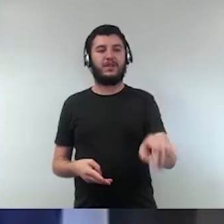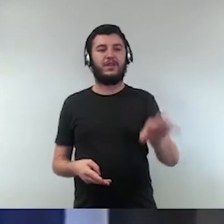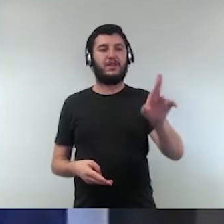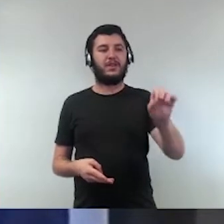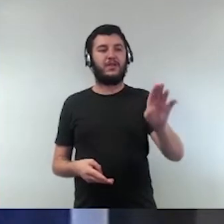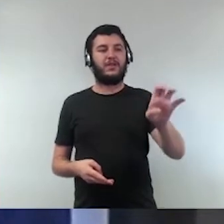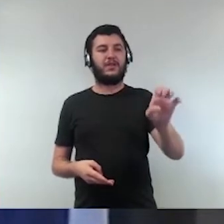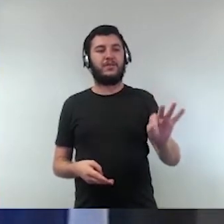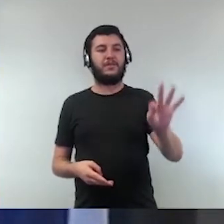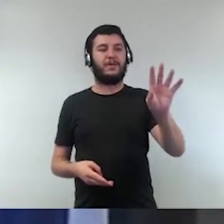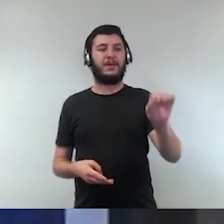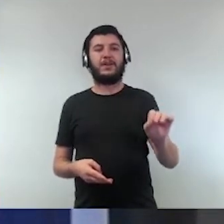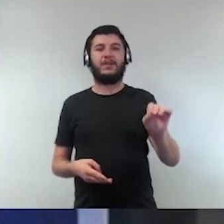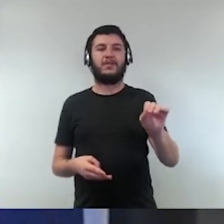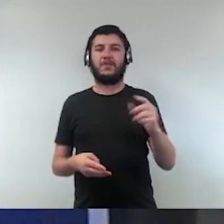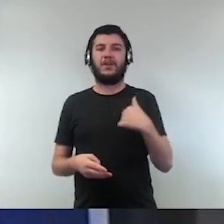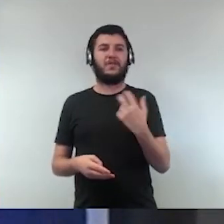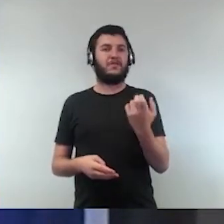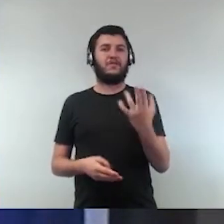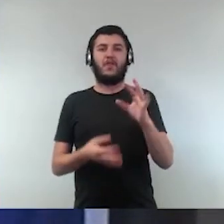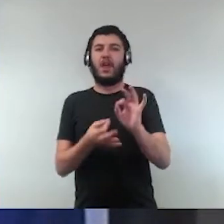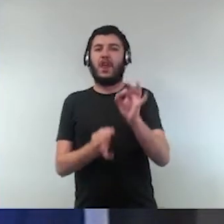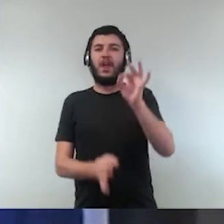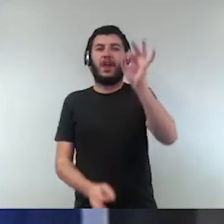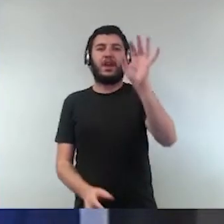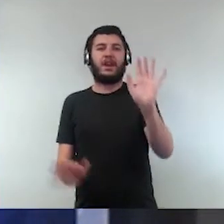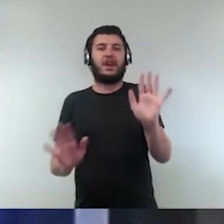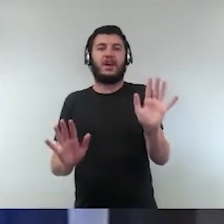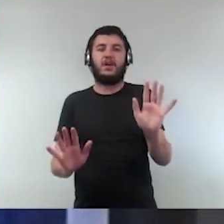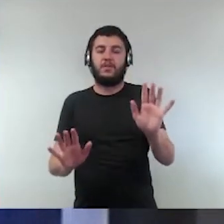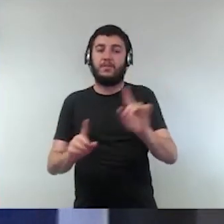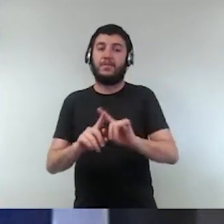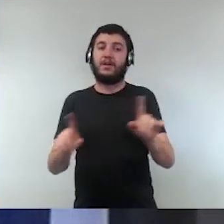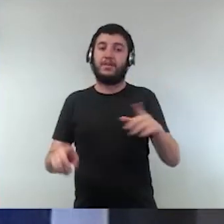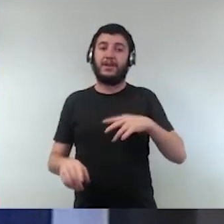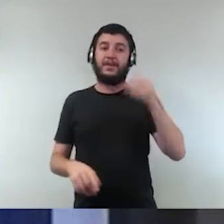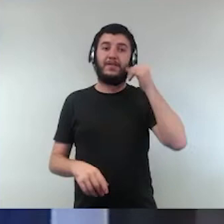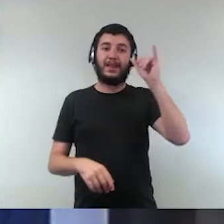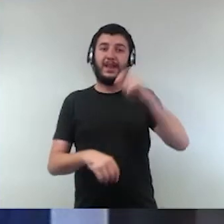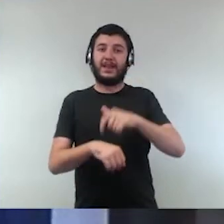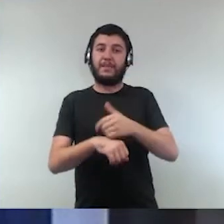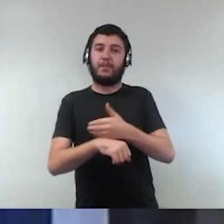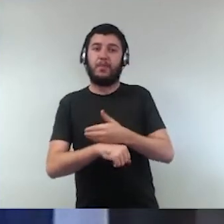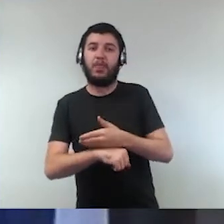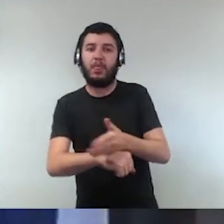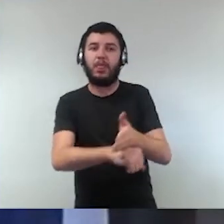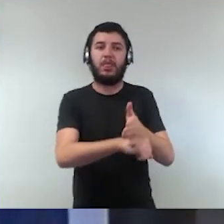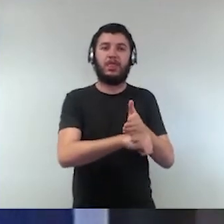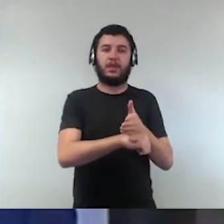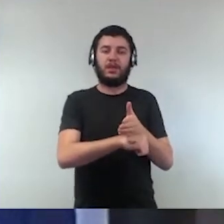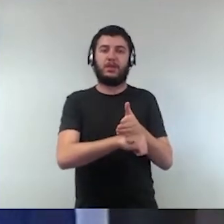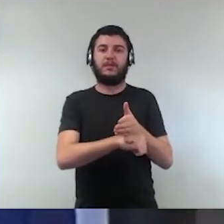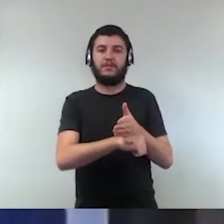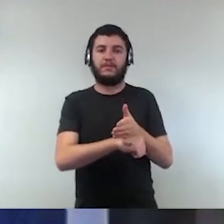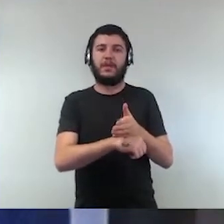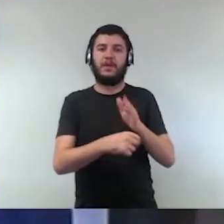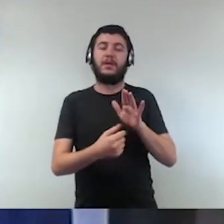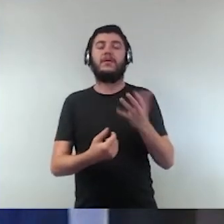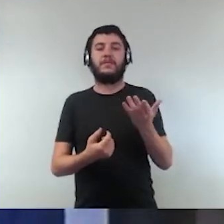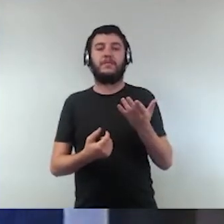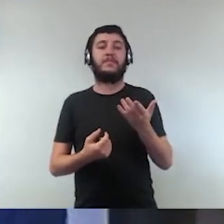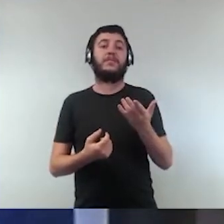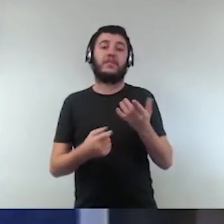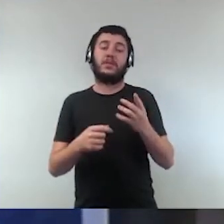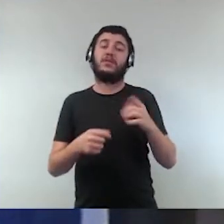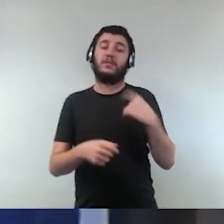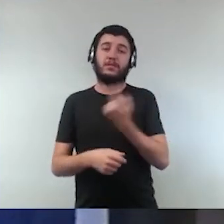sem grandes delongas, para que não percamos tempo de exposição, porque o tempo é